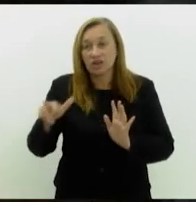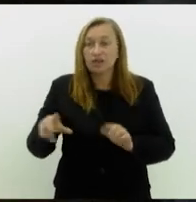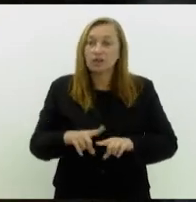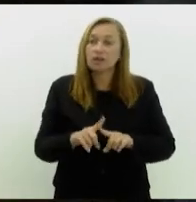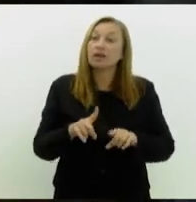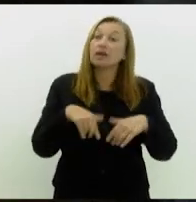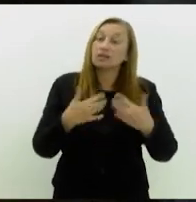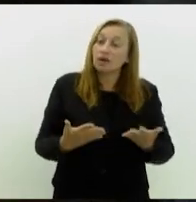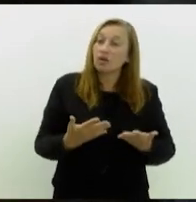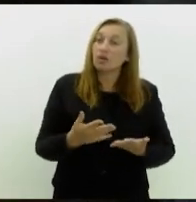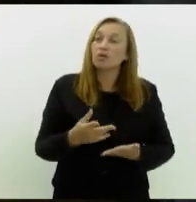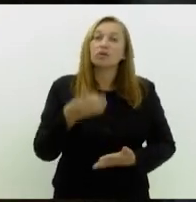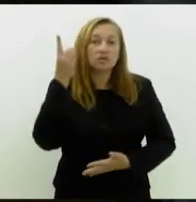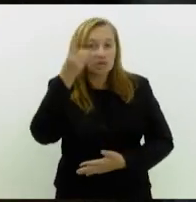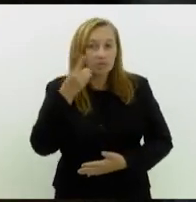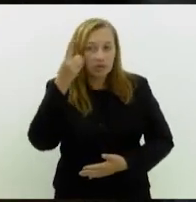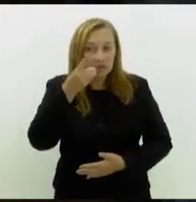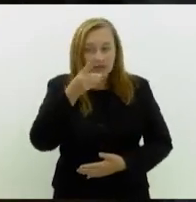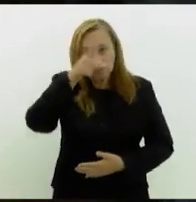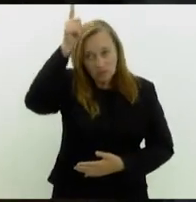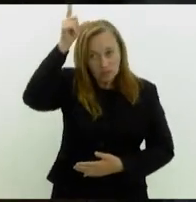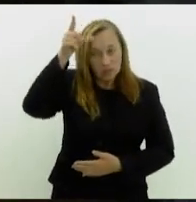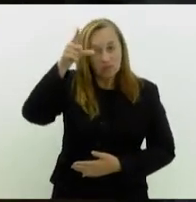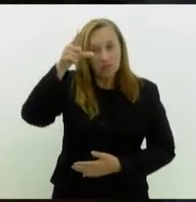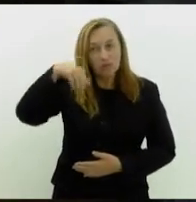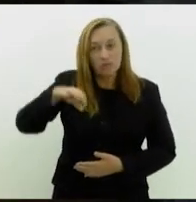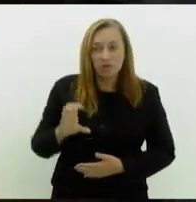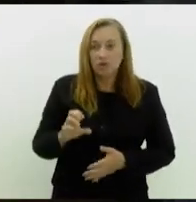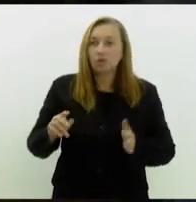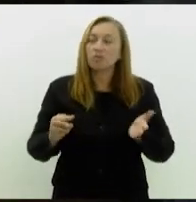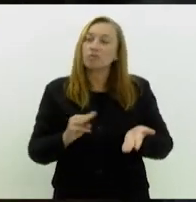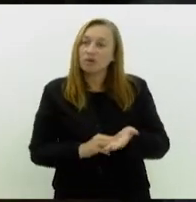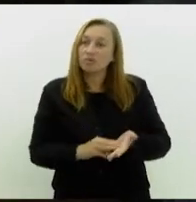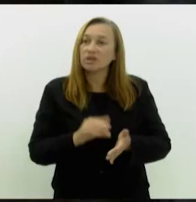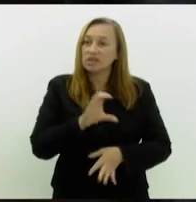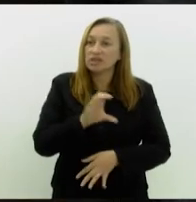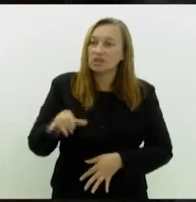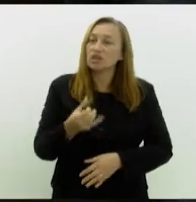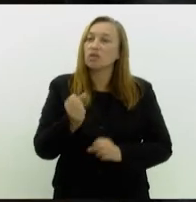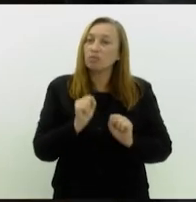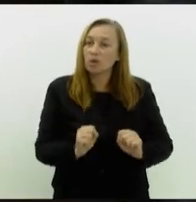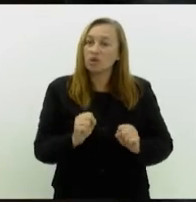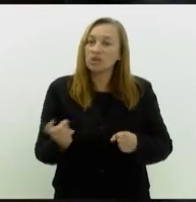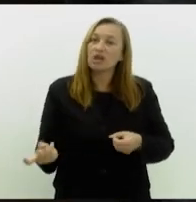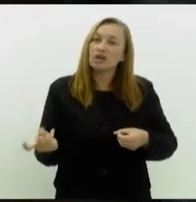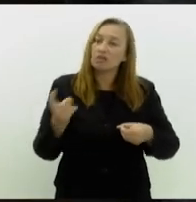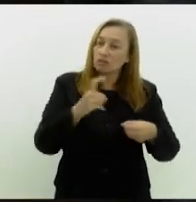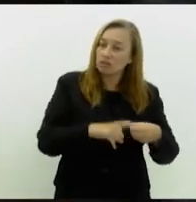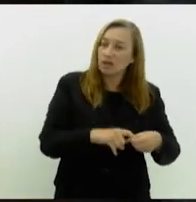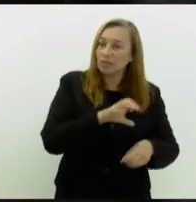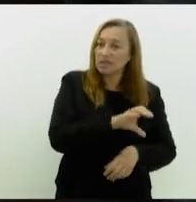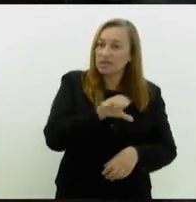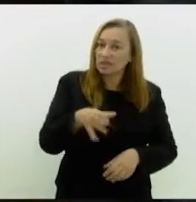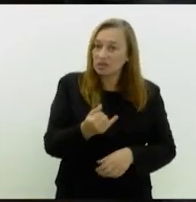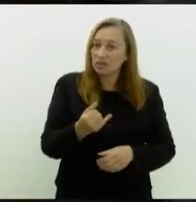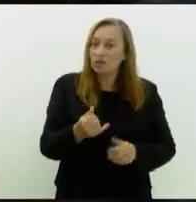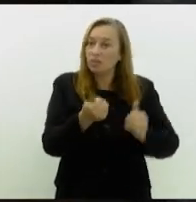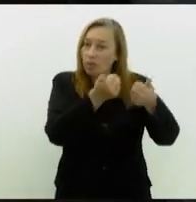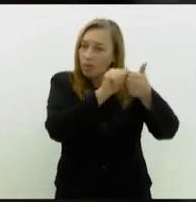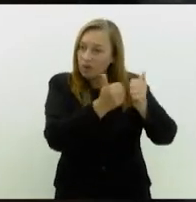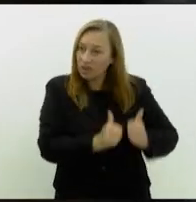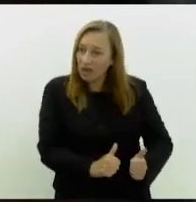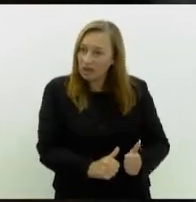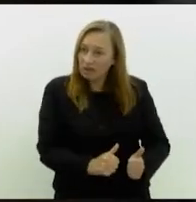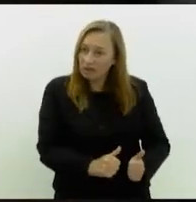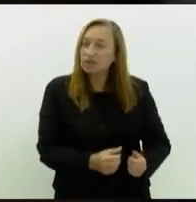é legítimo o deputado Carlos min não só como membro da ccj possa reenviar para a comissão para uma reanálise de uma